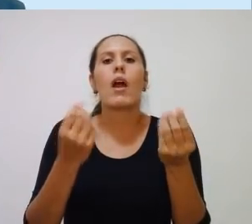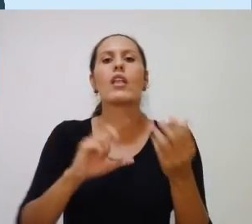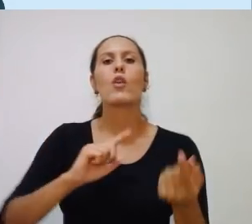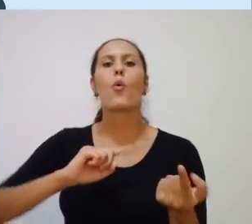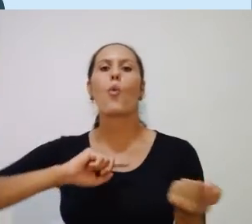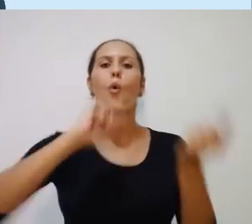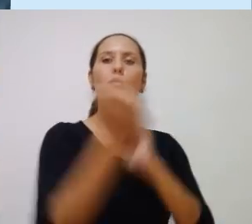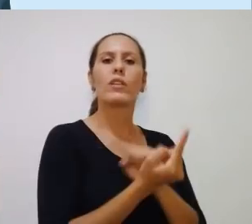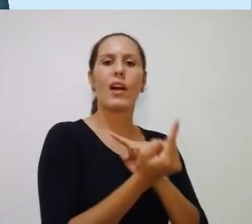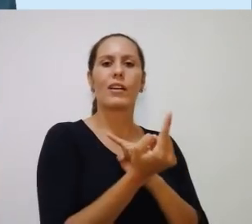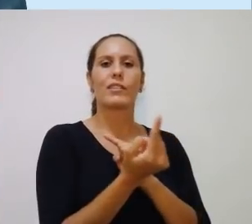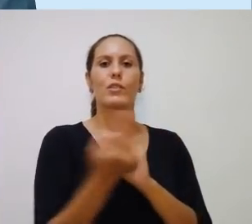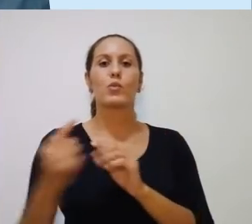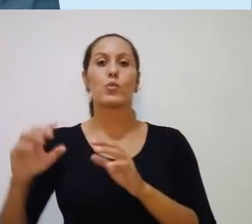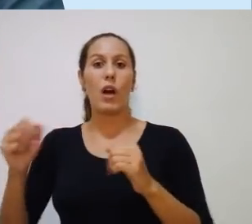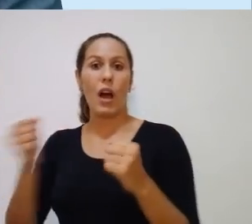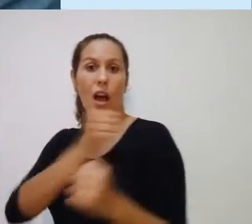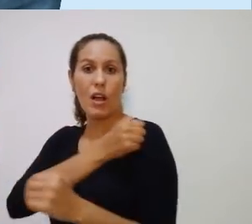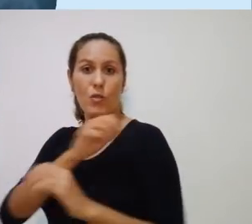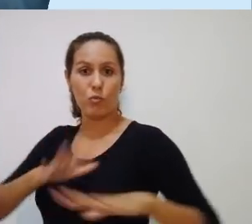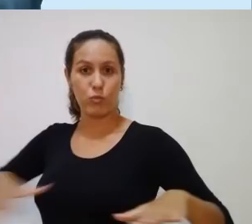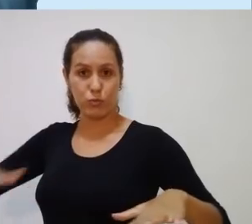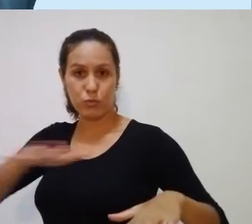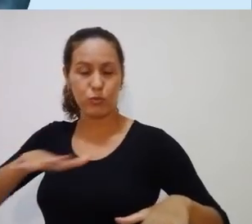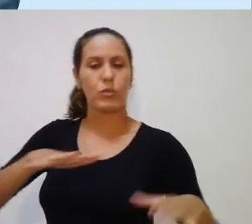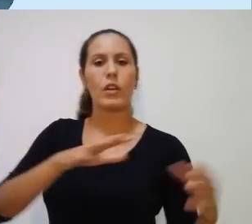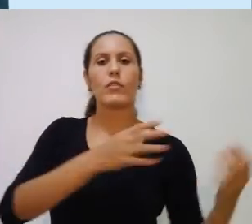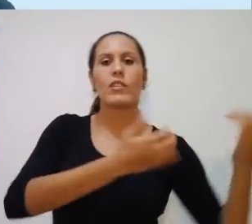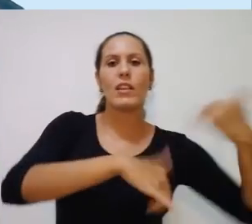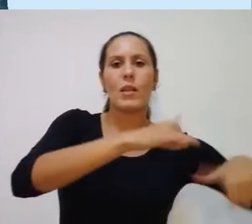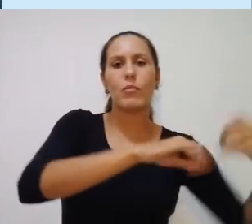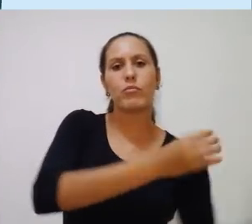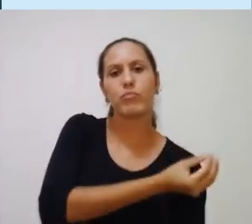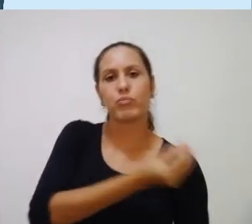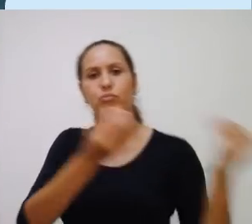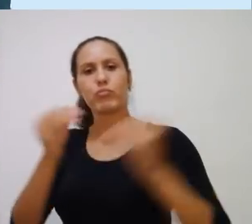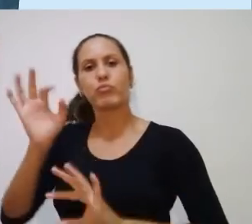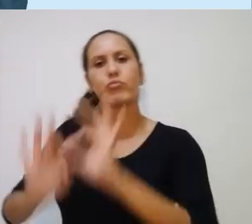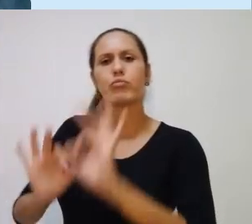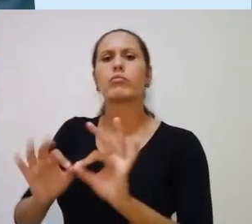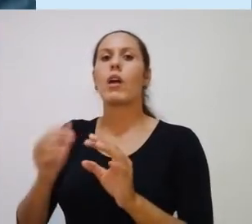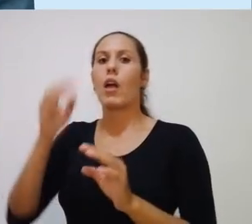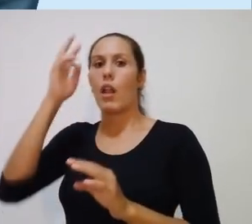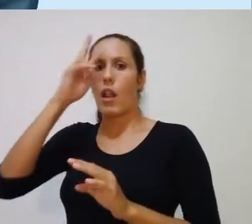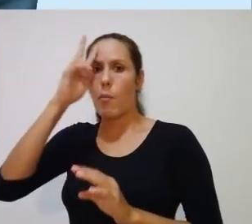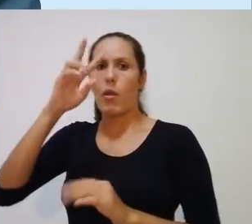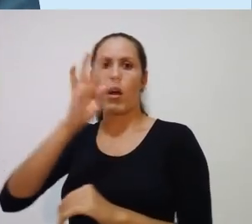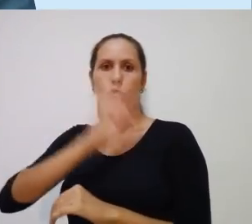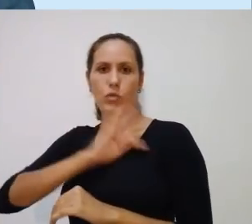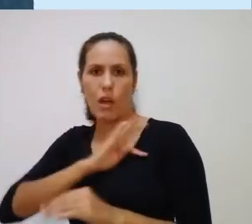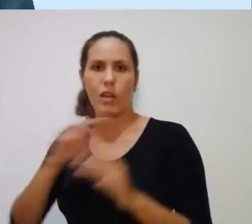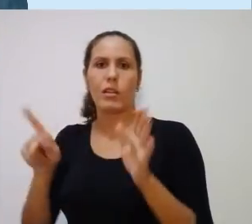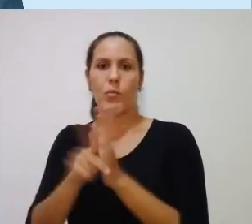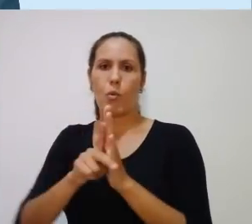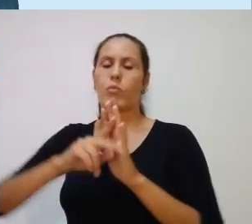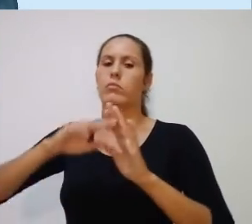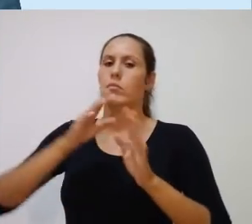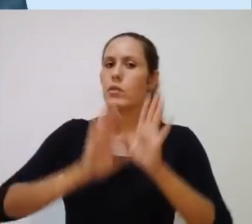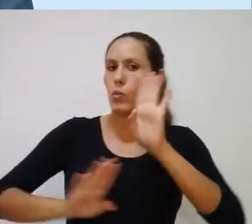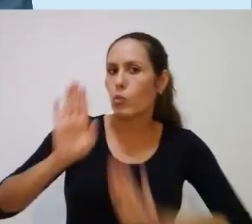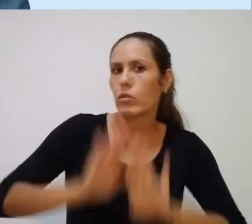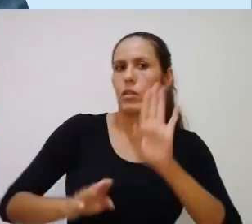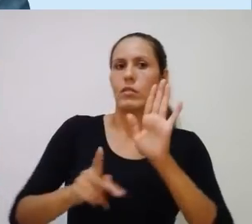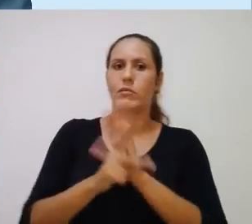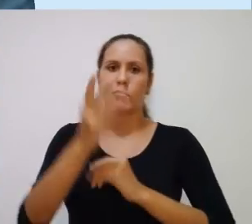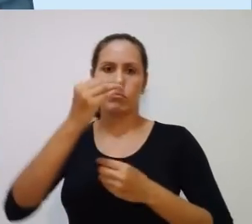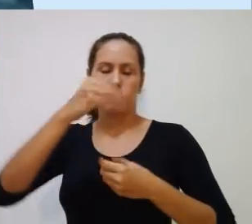laboratório para os estudantes, tendo sempre o cuidado das normas de laboratório, como se deve proceder. Então o que foi que eu fiz? Eu,